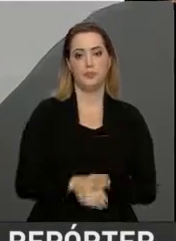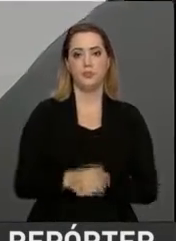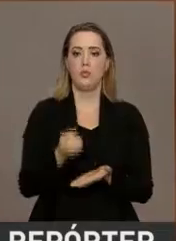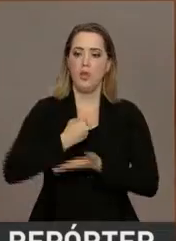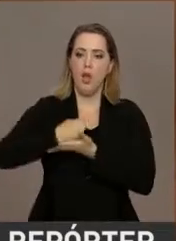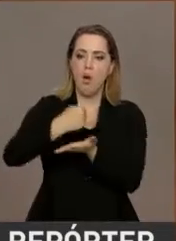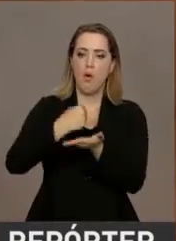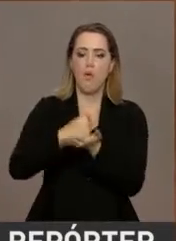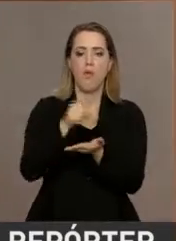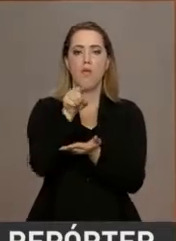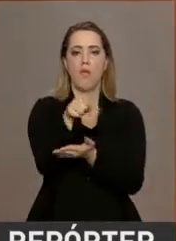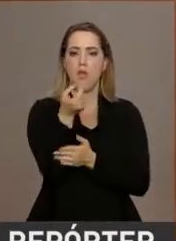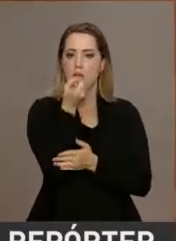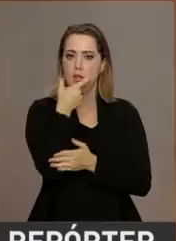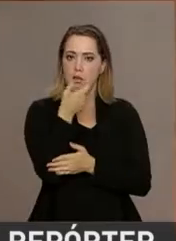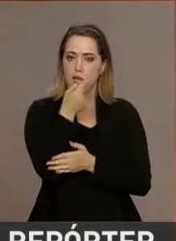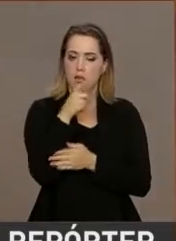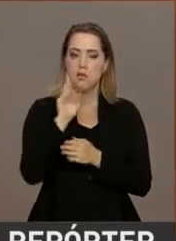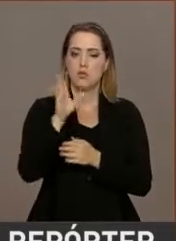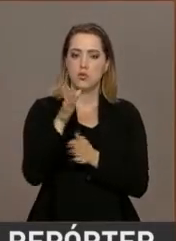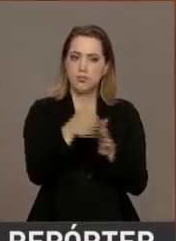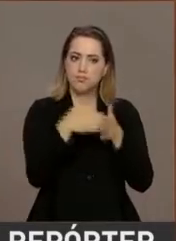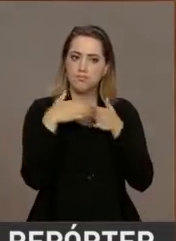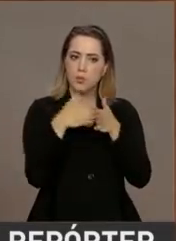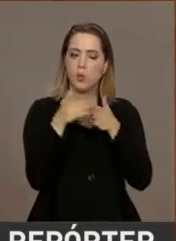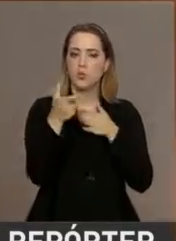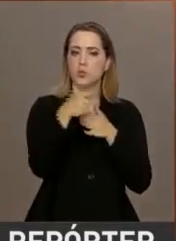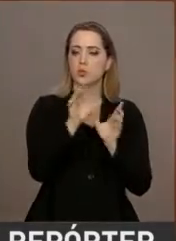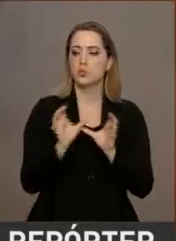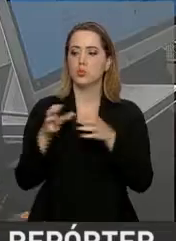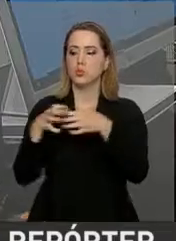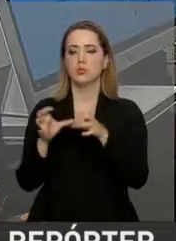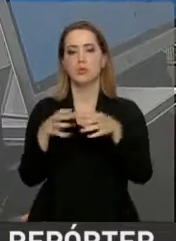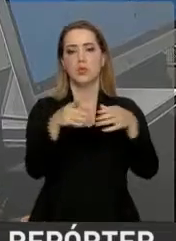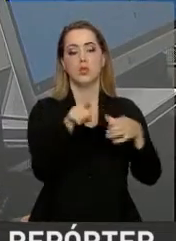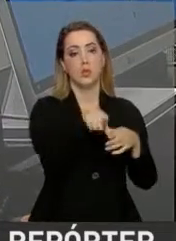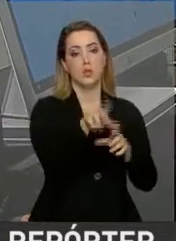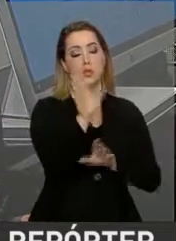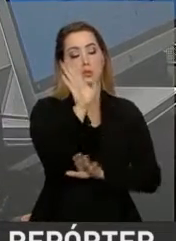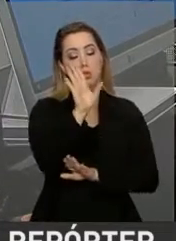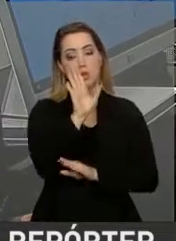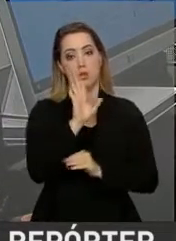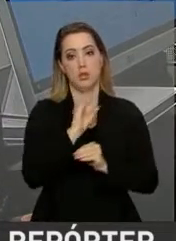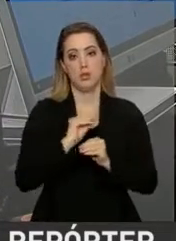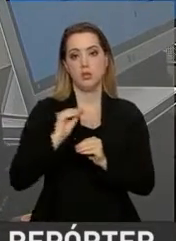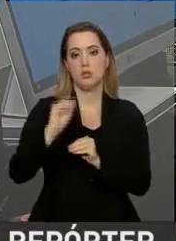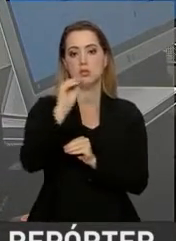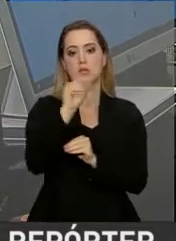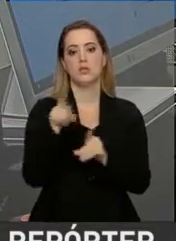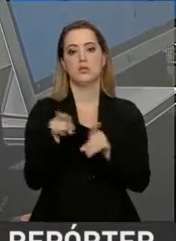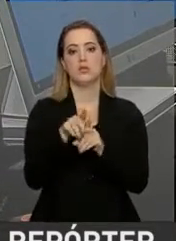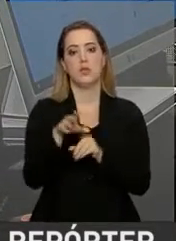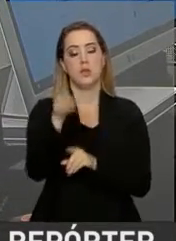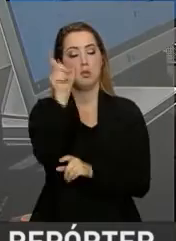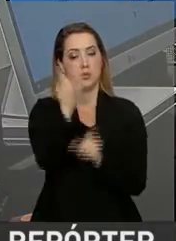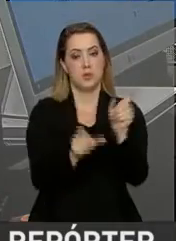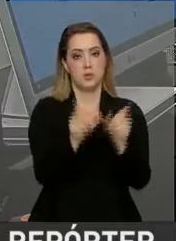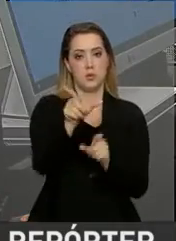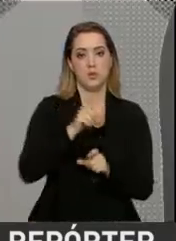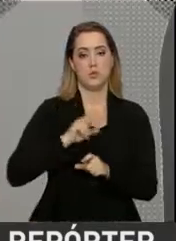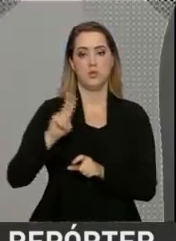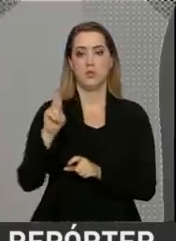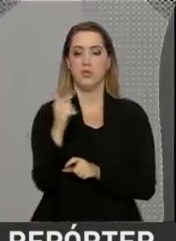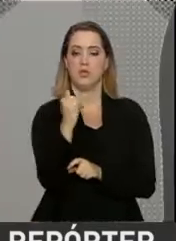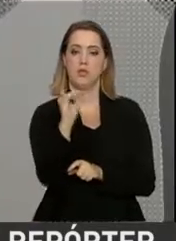sistema único de saúde é uma demanda de organizações não governamentais que trabalham com pacientes que têm hiv e aids como cristiano que além de ser